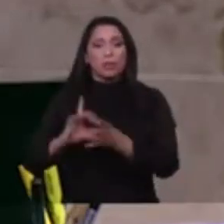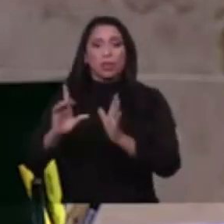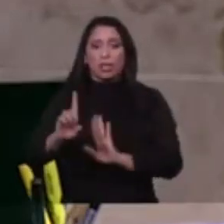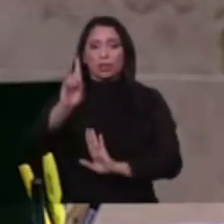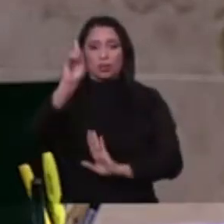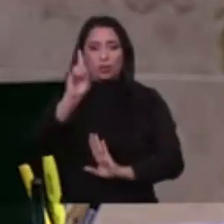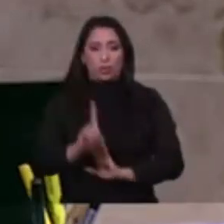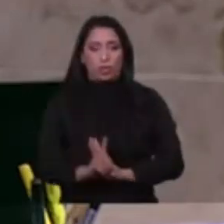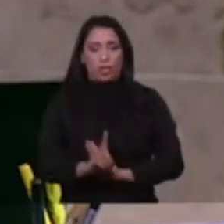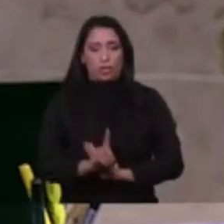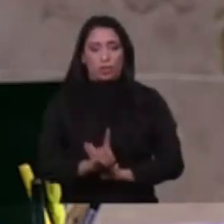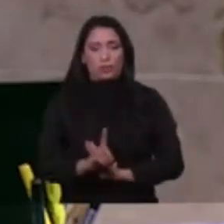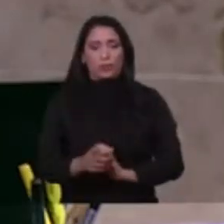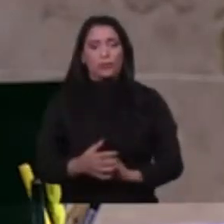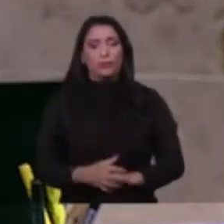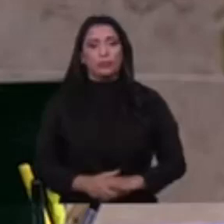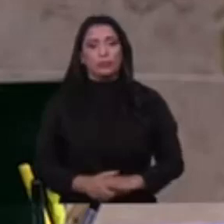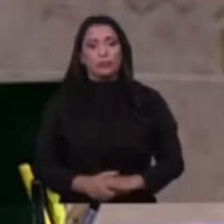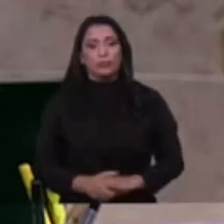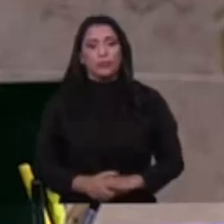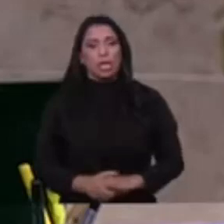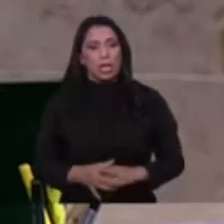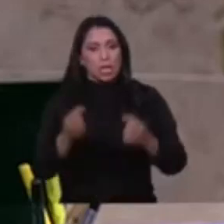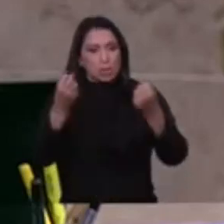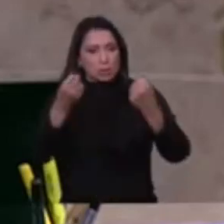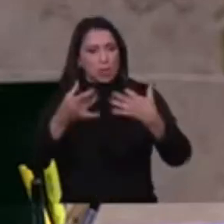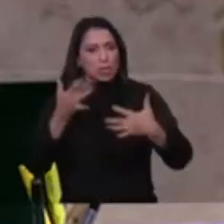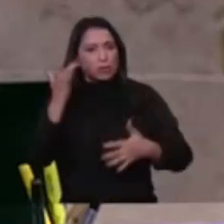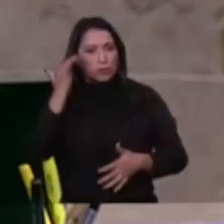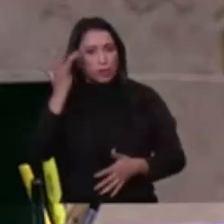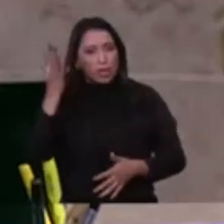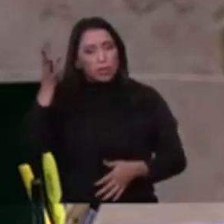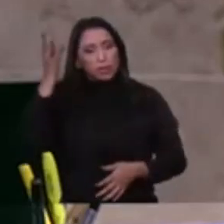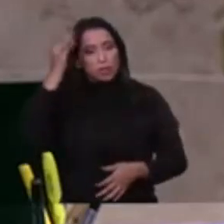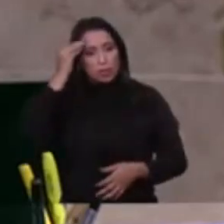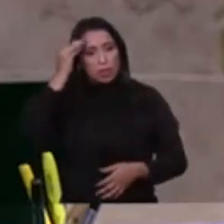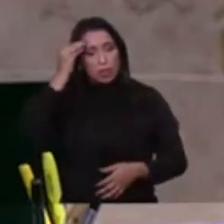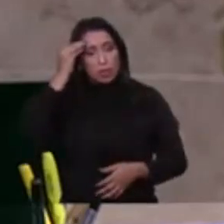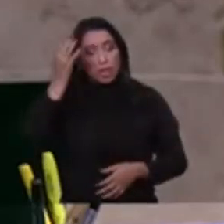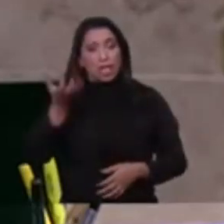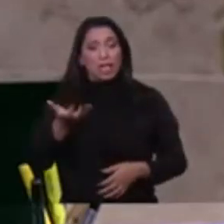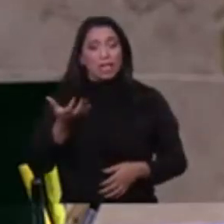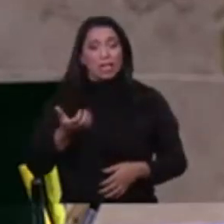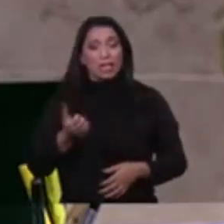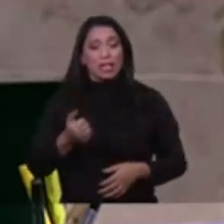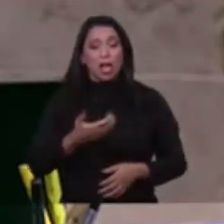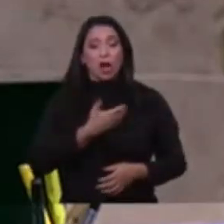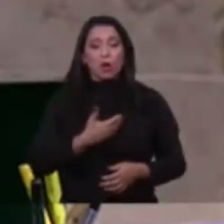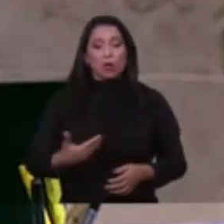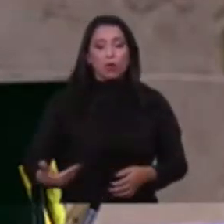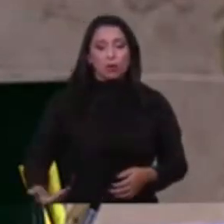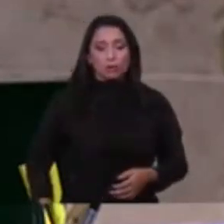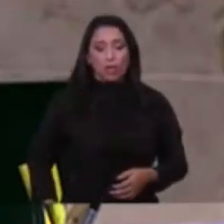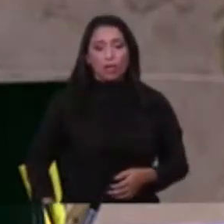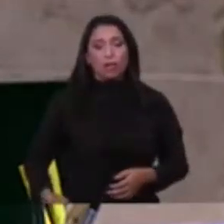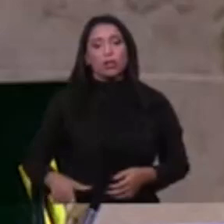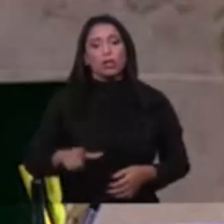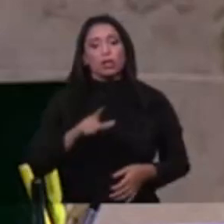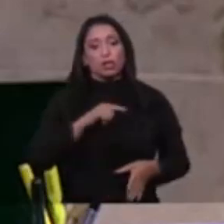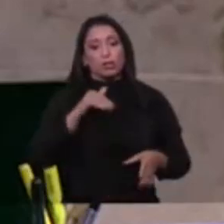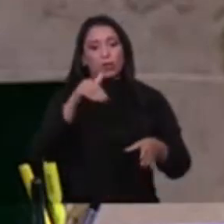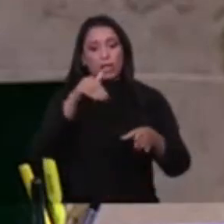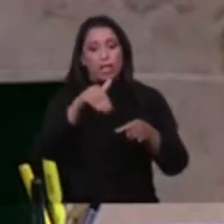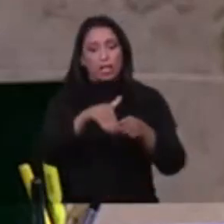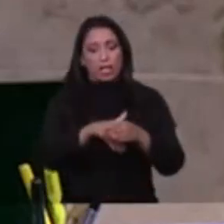Buscou-se, falando em linguagem mais clara, derrubar um governo que foi legitimamente eleito através